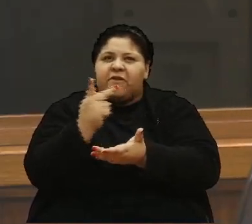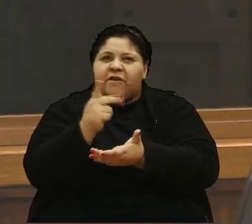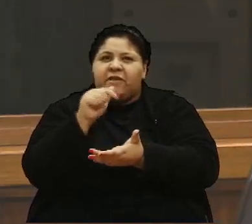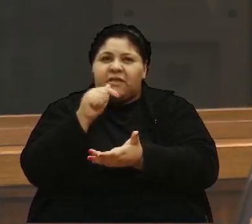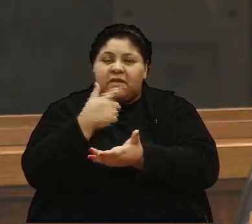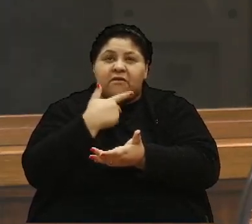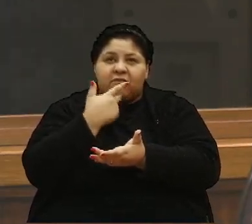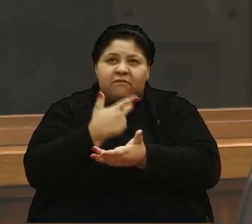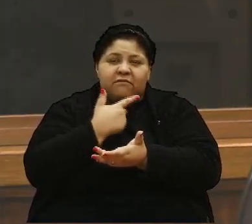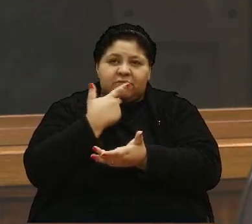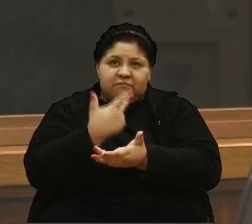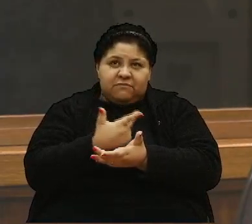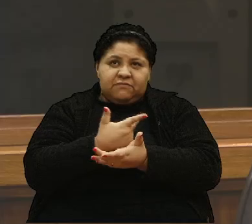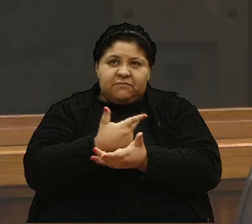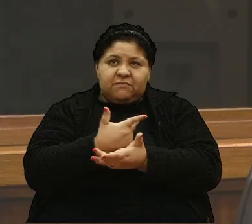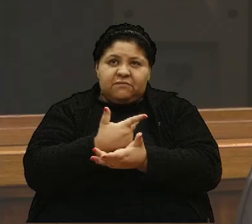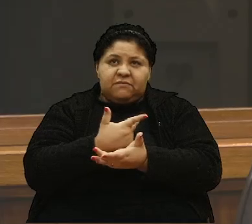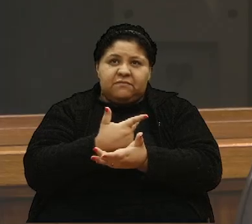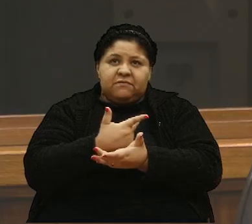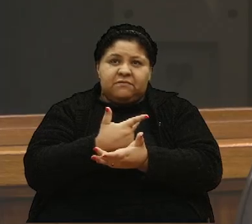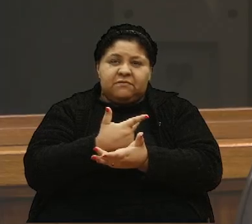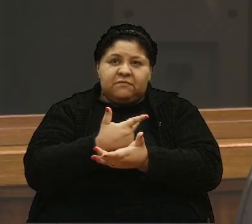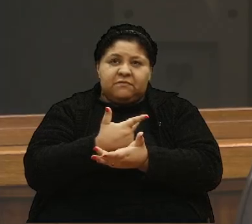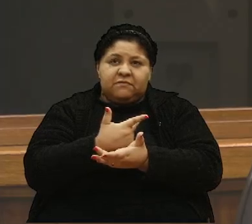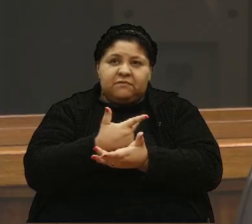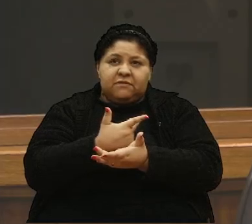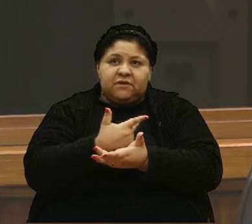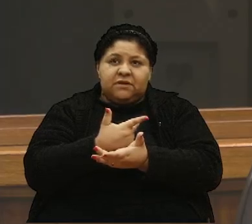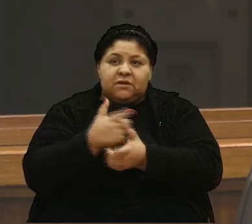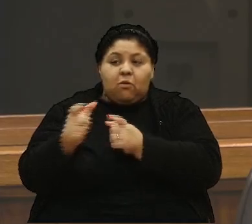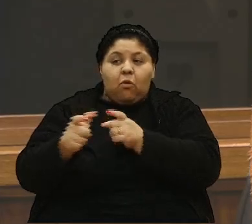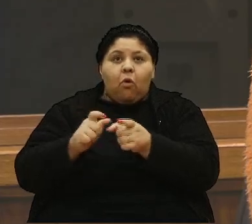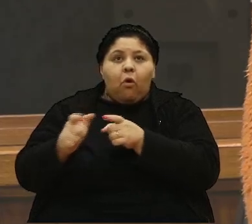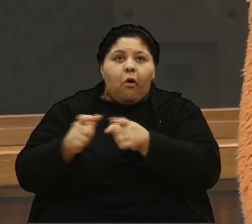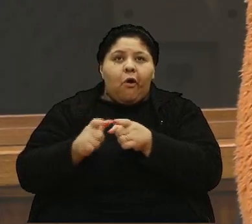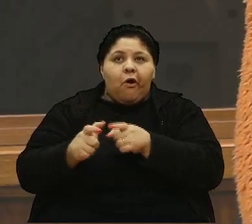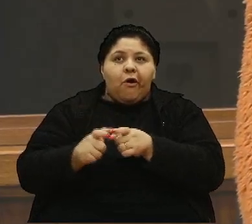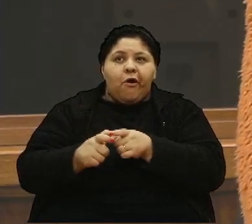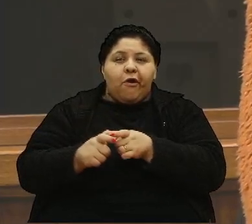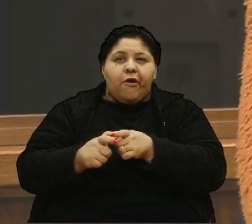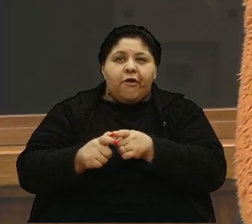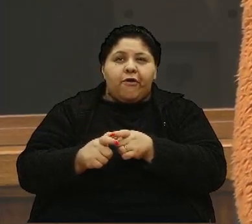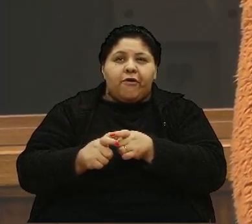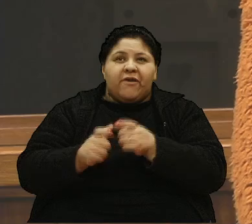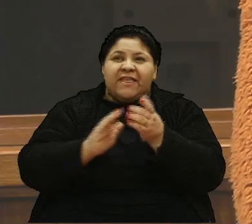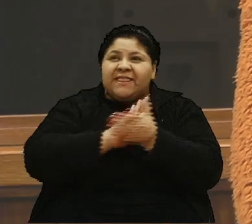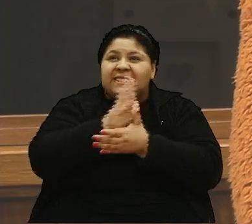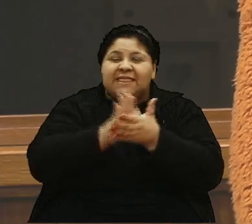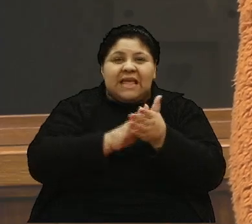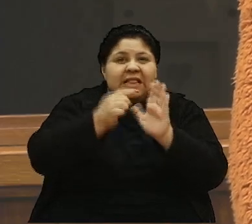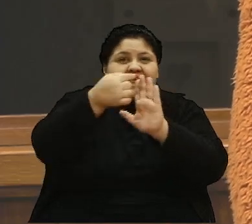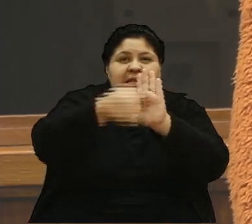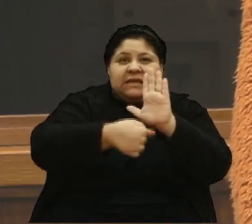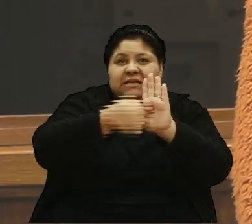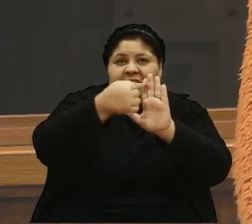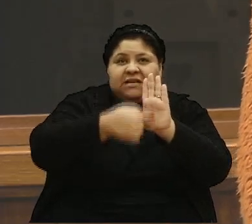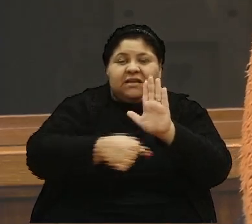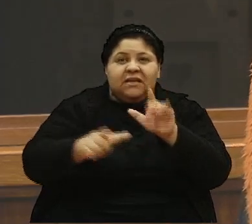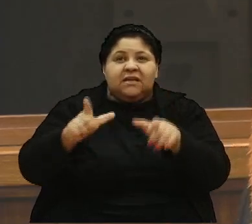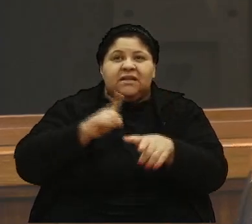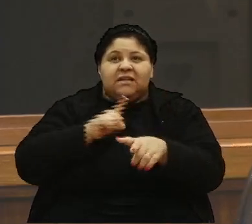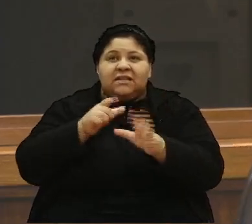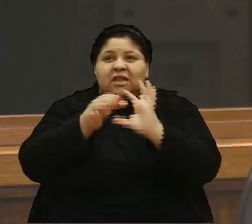falei, eles são controlados. Estes aqui, nenhum tem